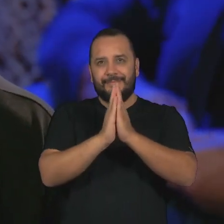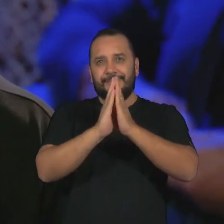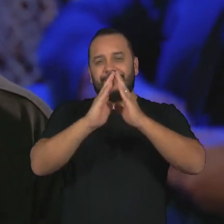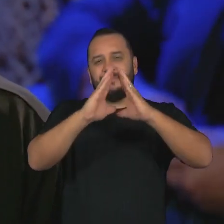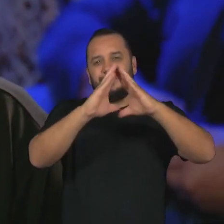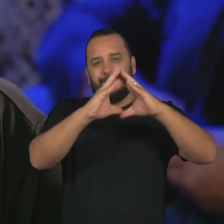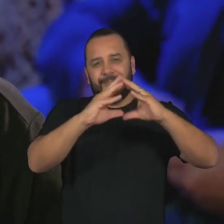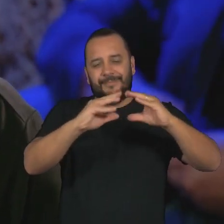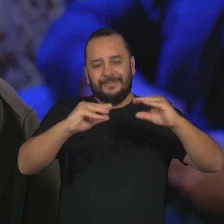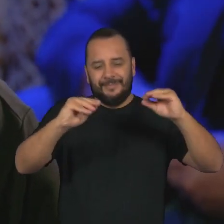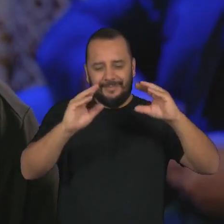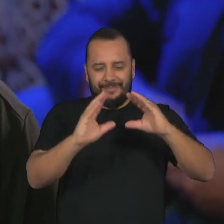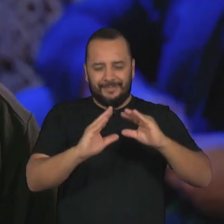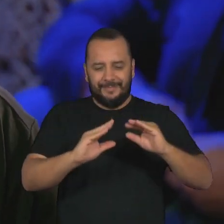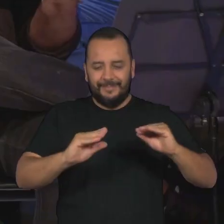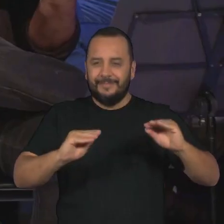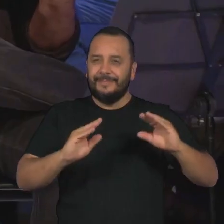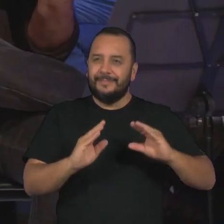ciclamen do